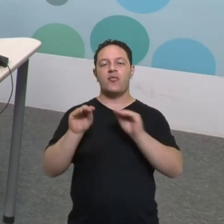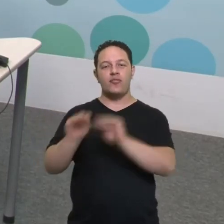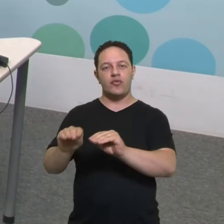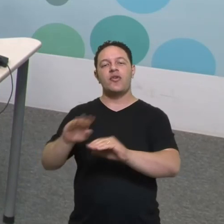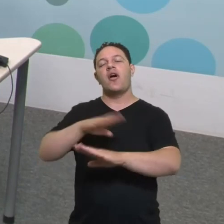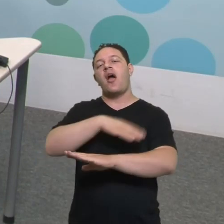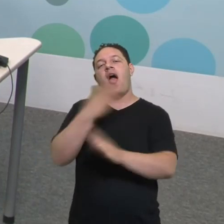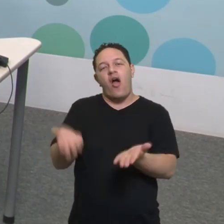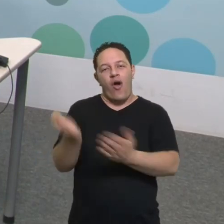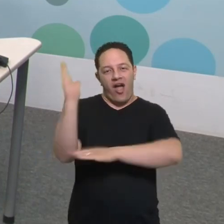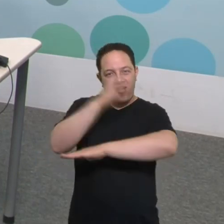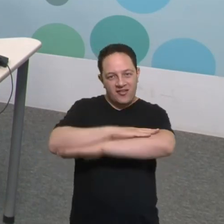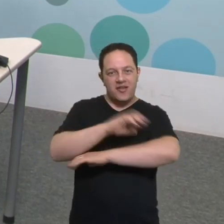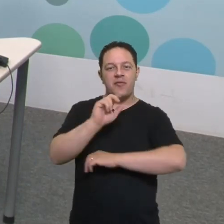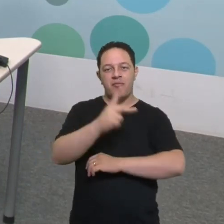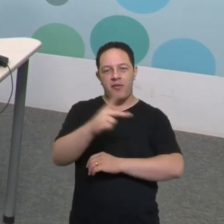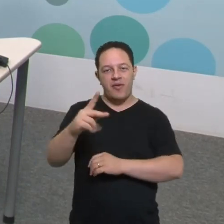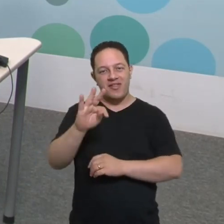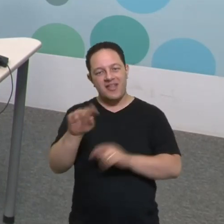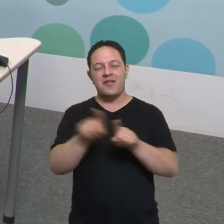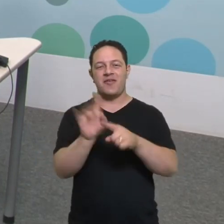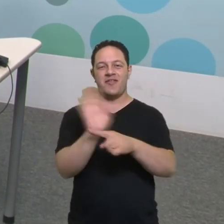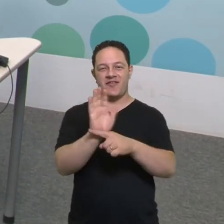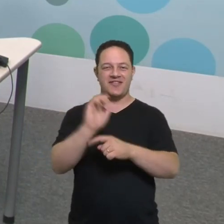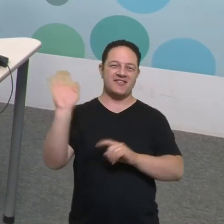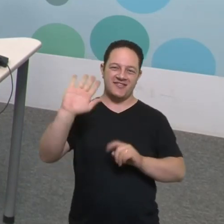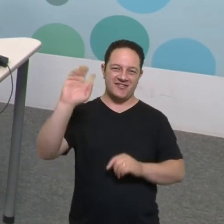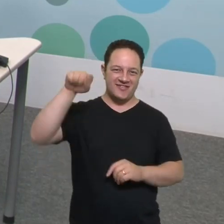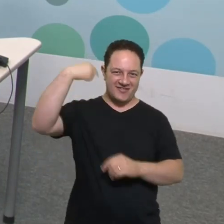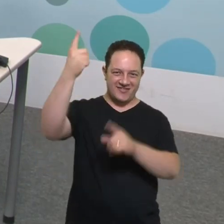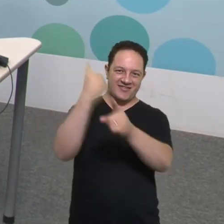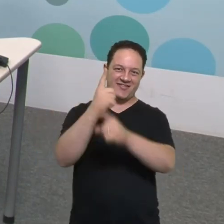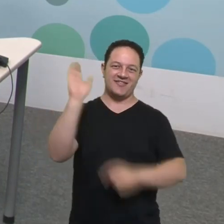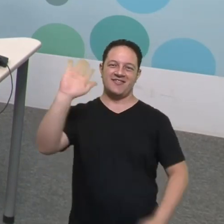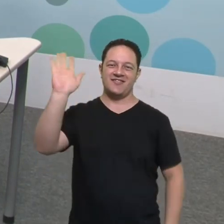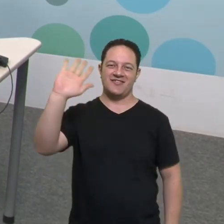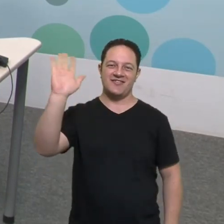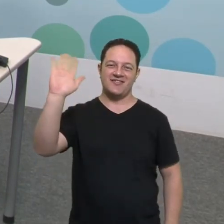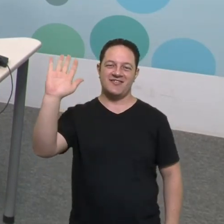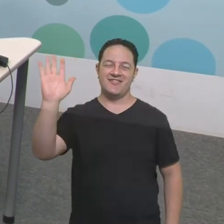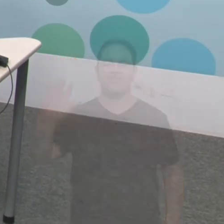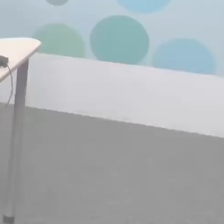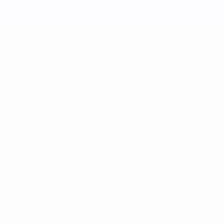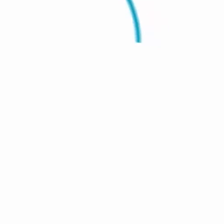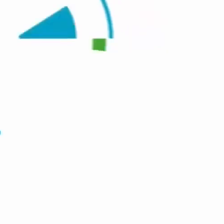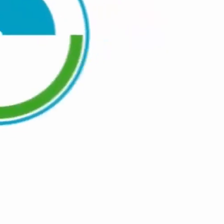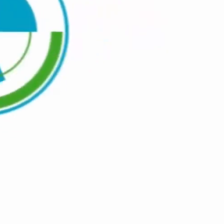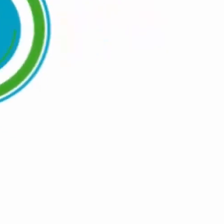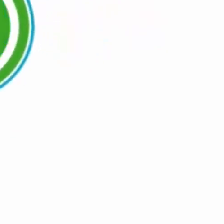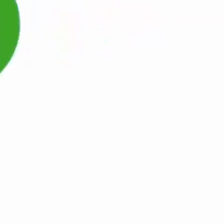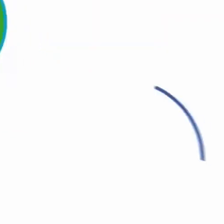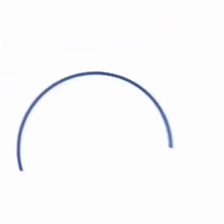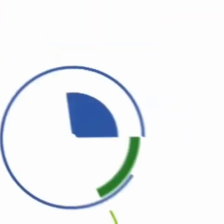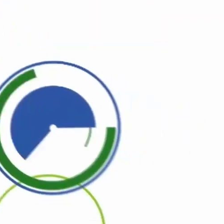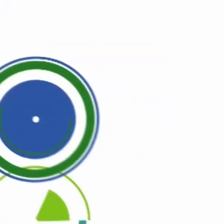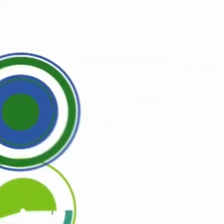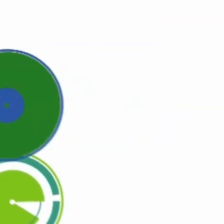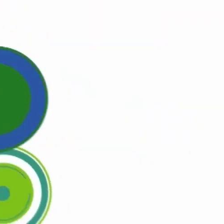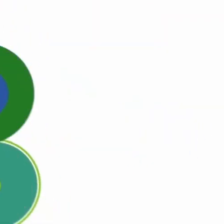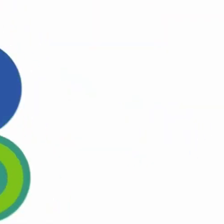do dia tanto PPT quanto esse vídeo até a próxima tchau tchau E aí E aí